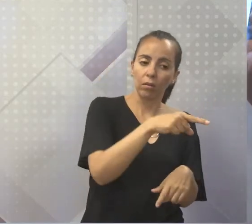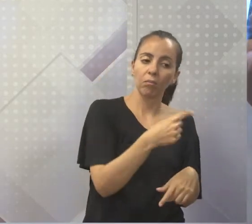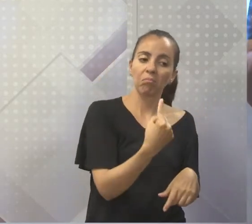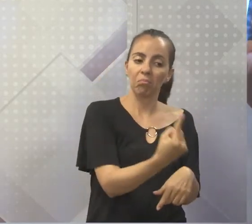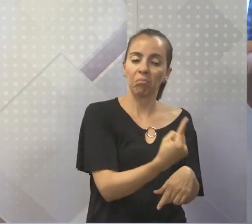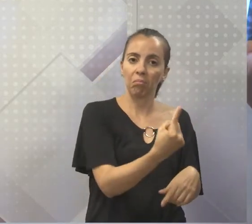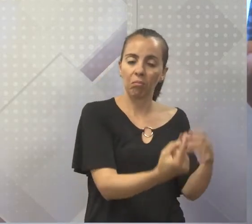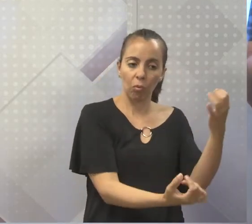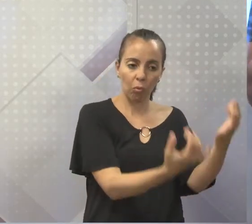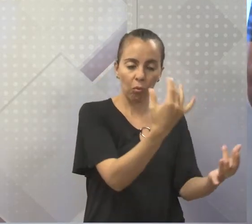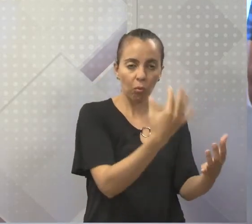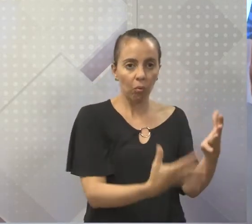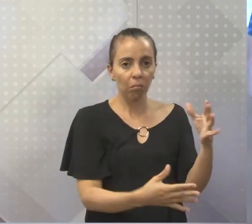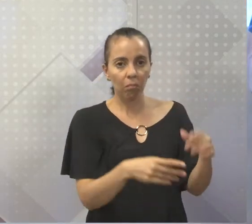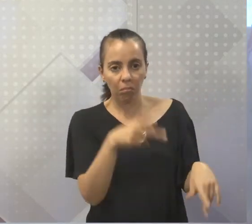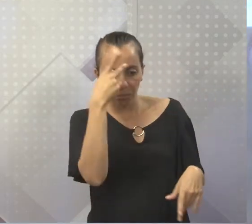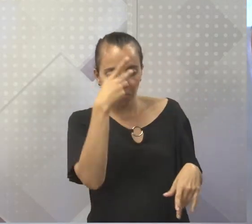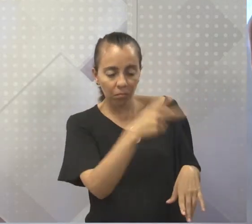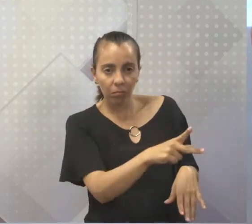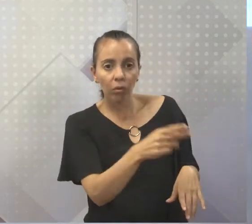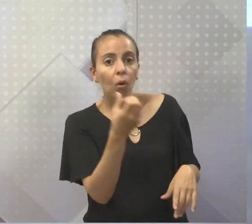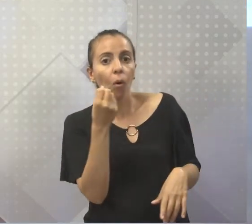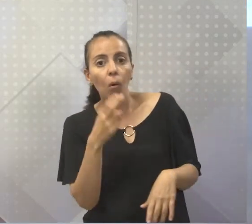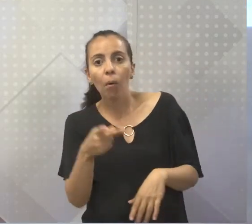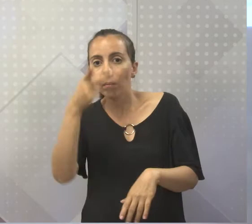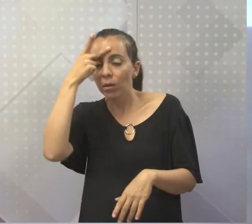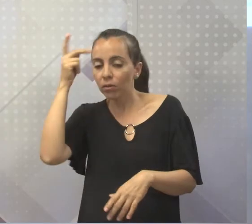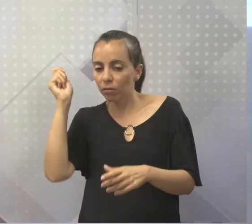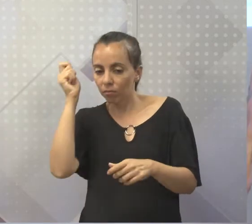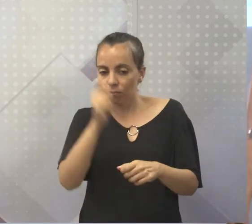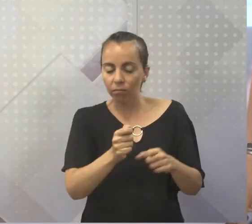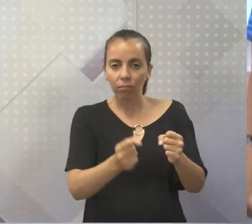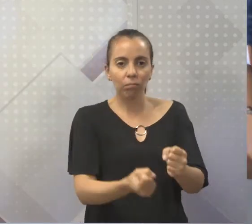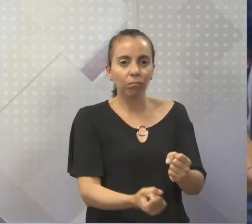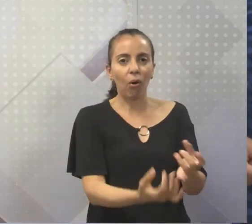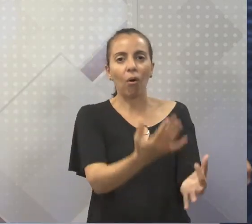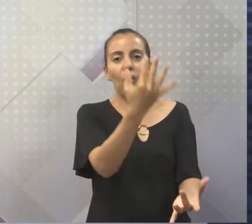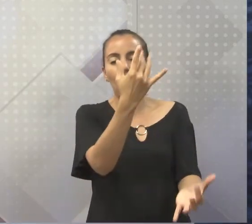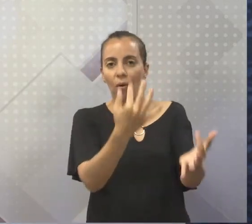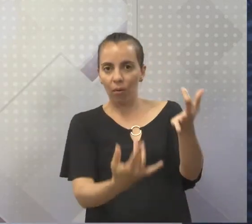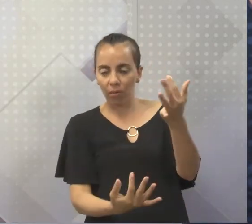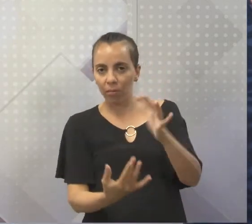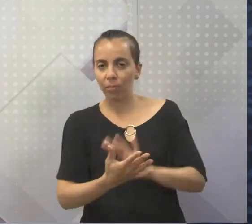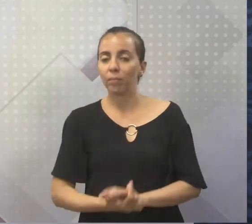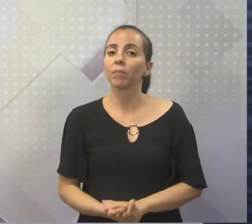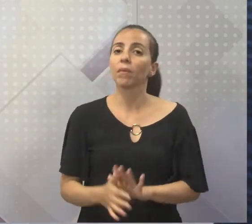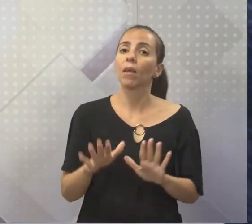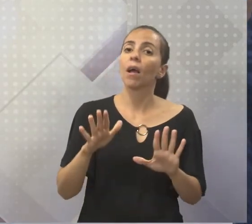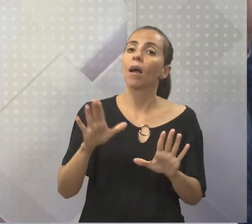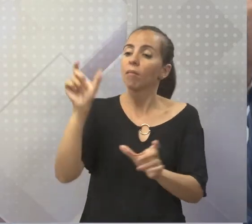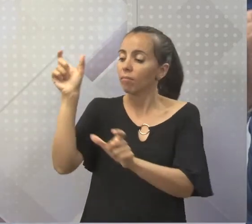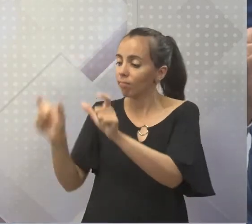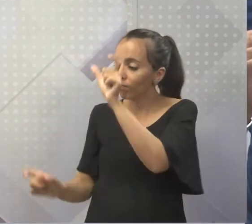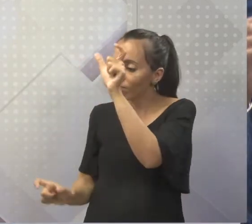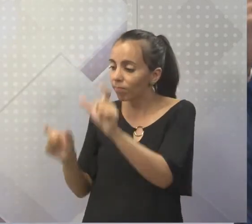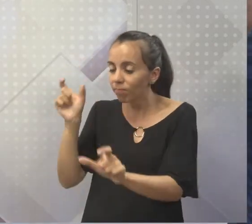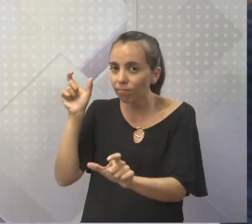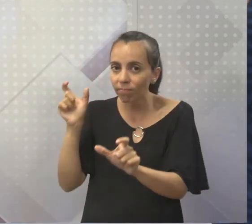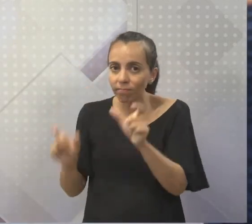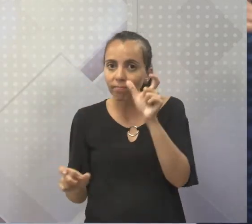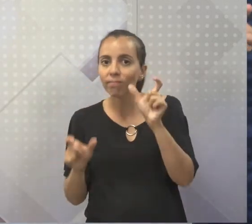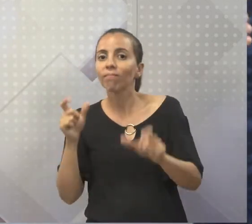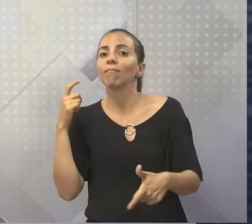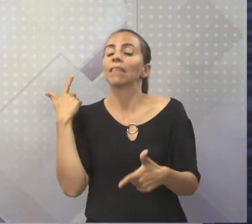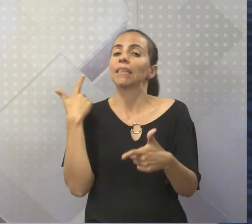isso são peima das naturais aí o homem muito mal ao contrário muito que vedam